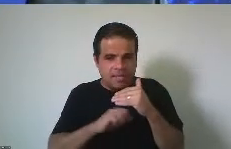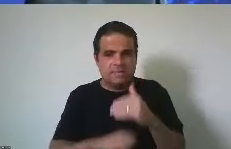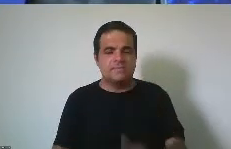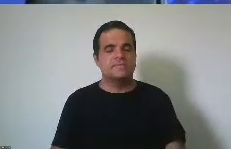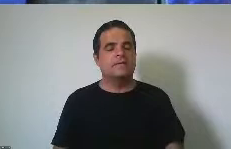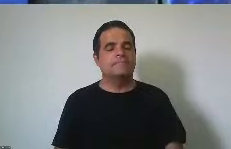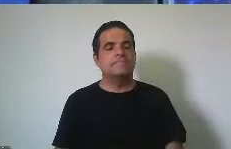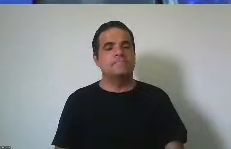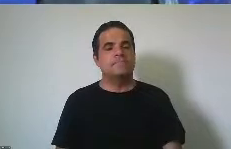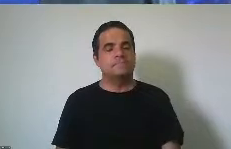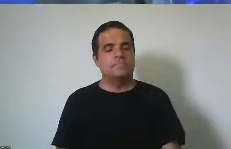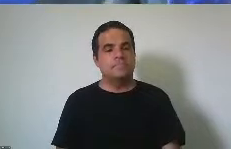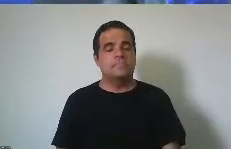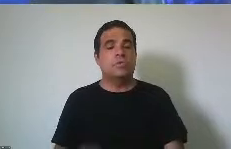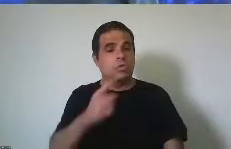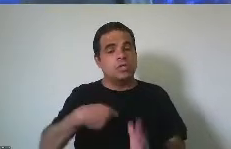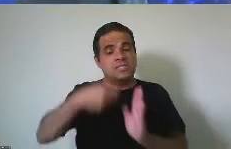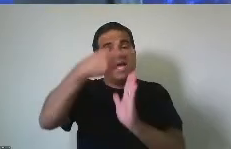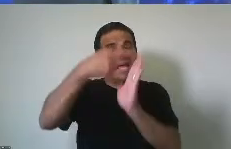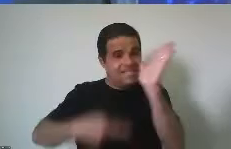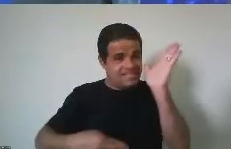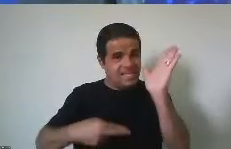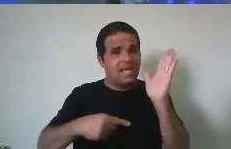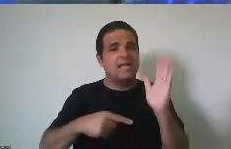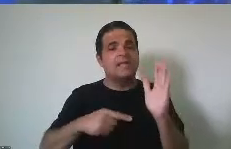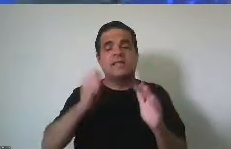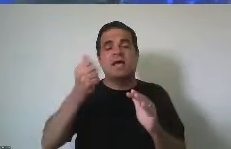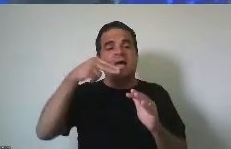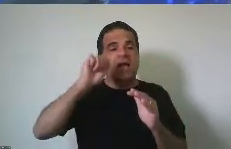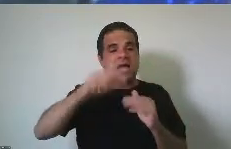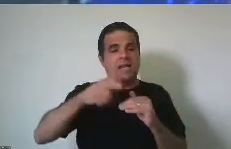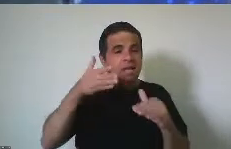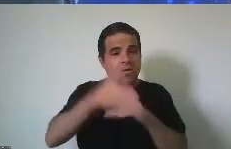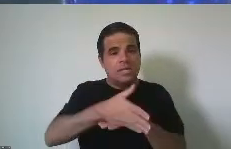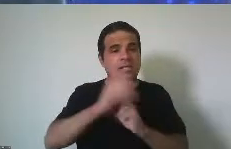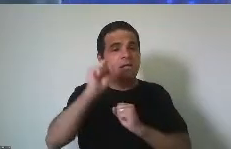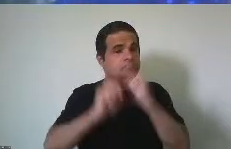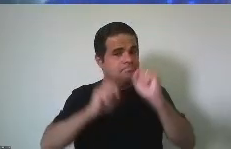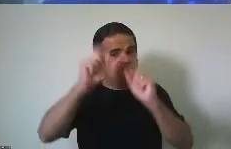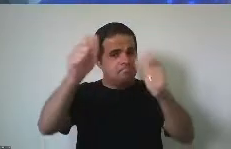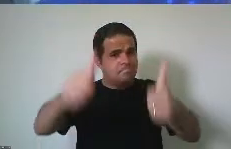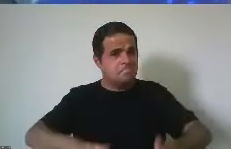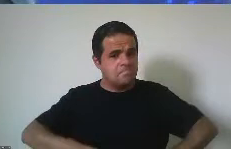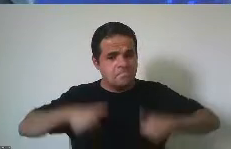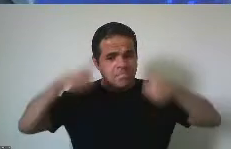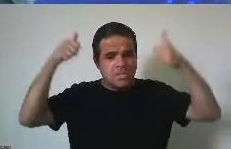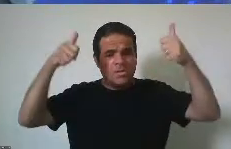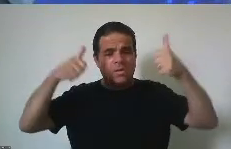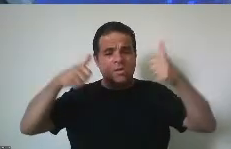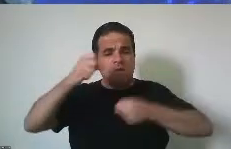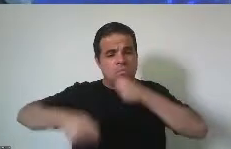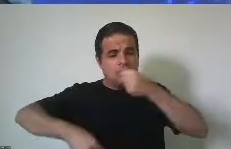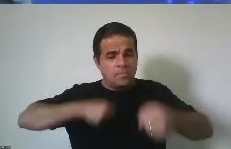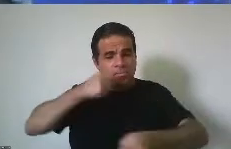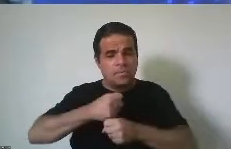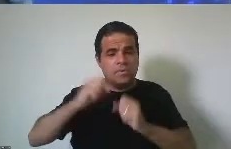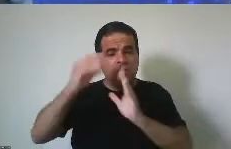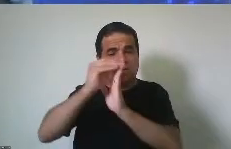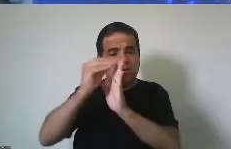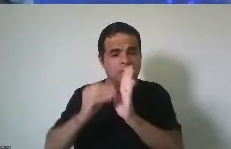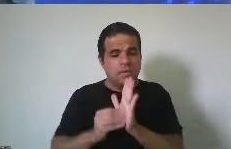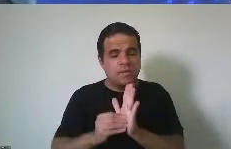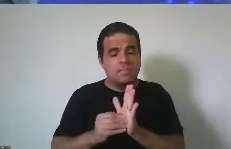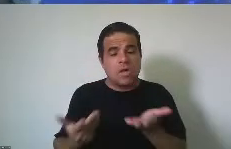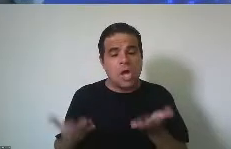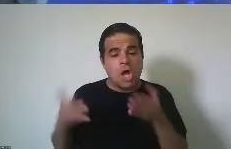e não se a receita anel inclui uma rápido melhoria rápido melhoria uma anuidade regulatória para cobrir